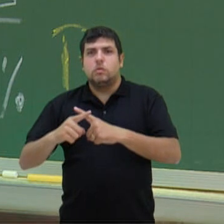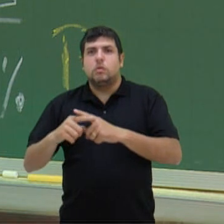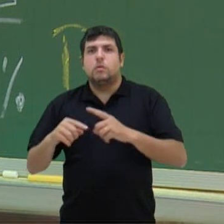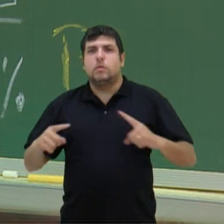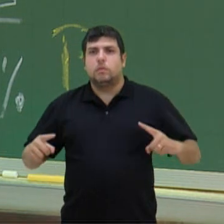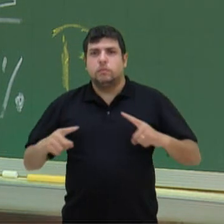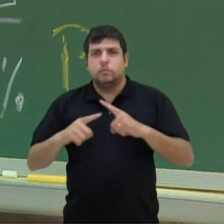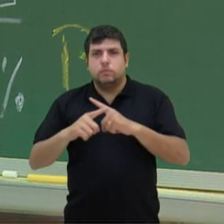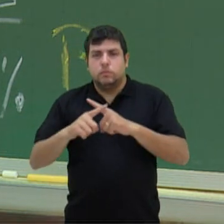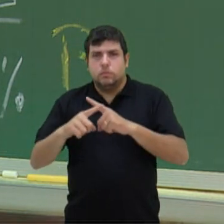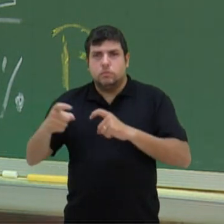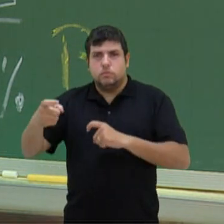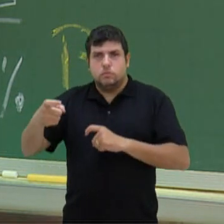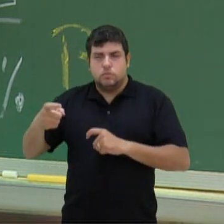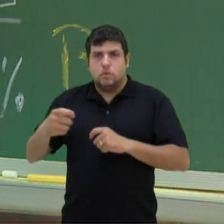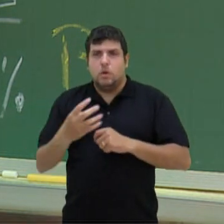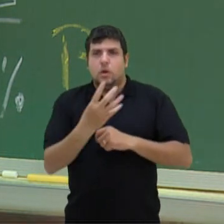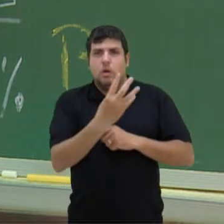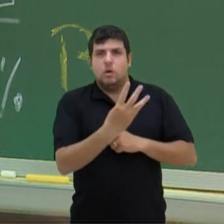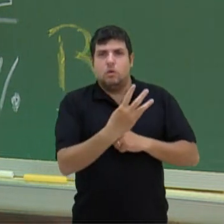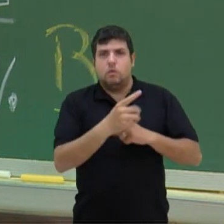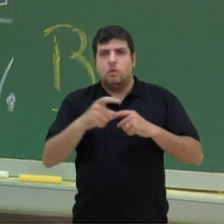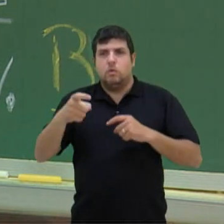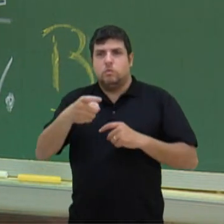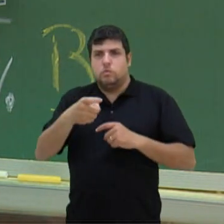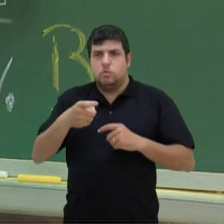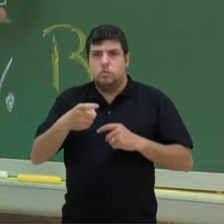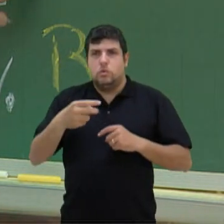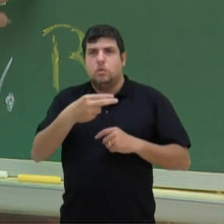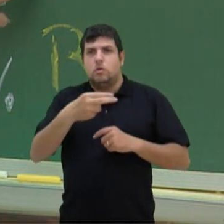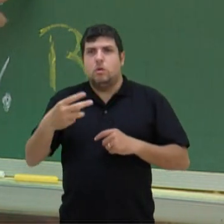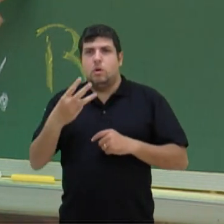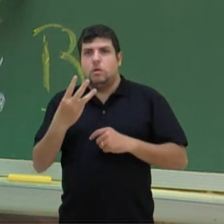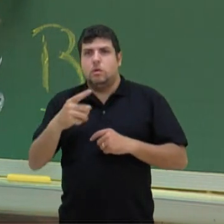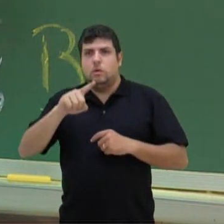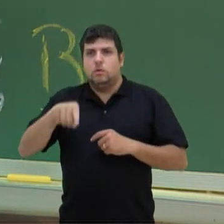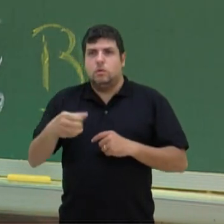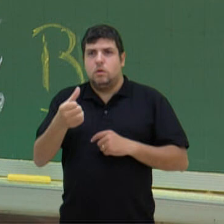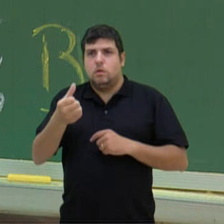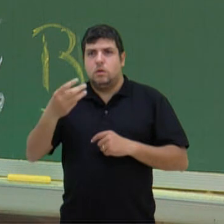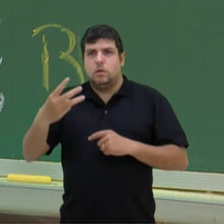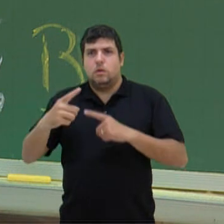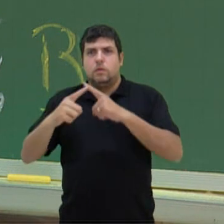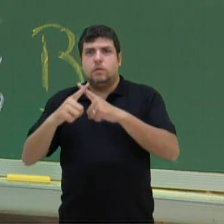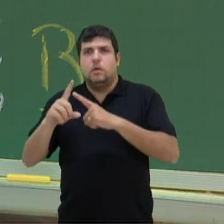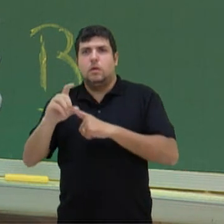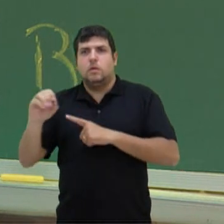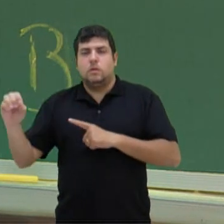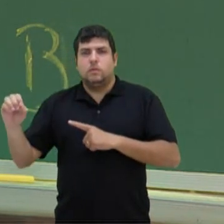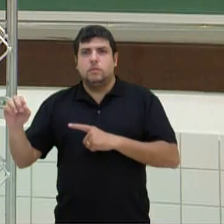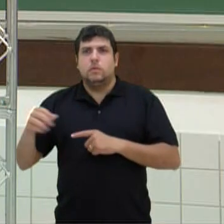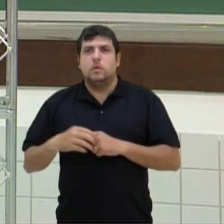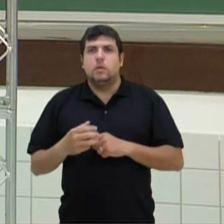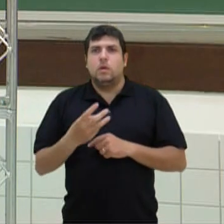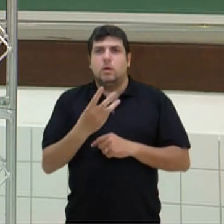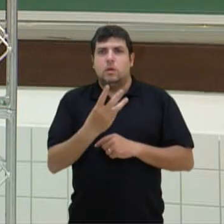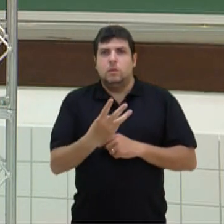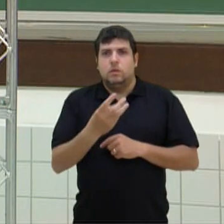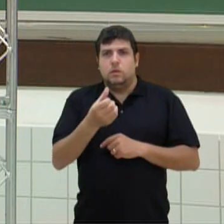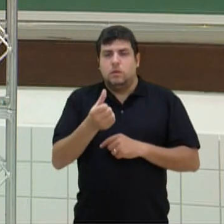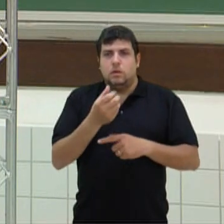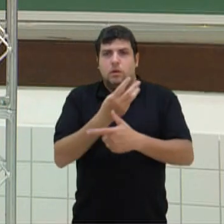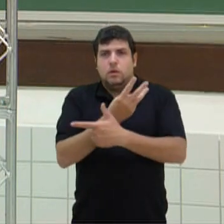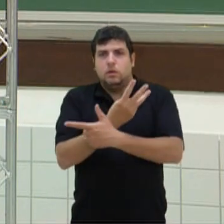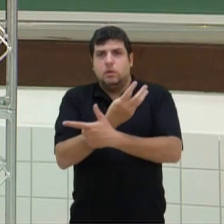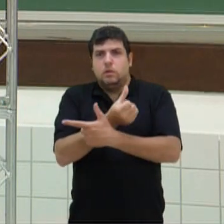ter 4x é igual a 3,63 vezes 100. Tá? Então, 363 dividido por 4